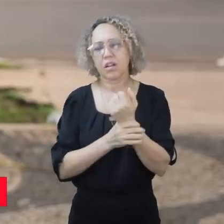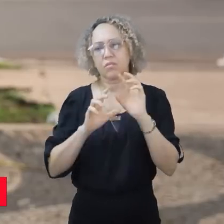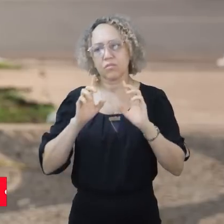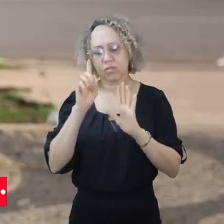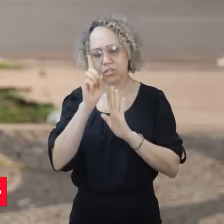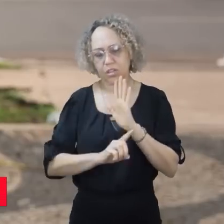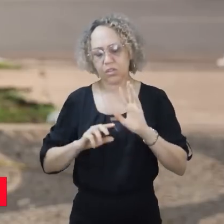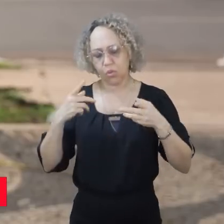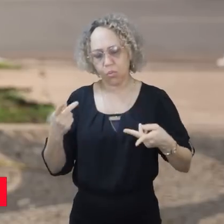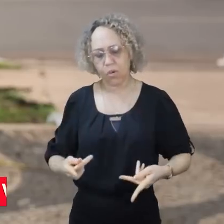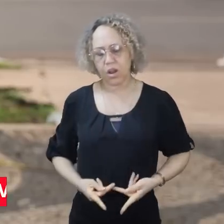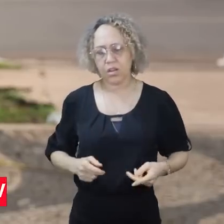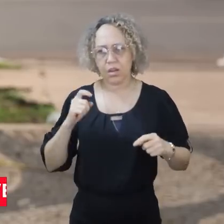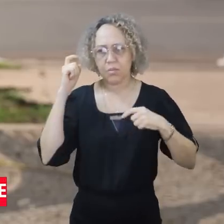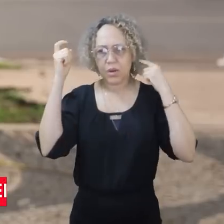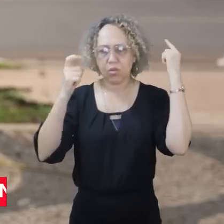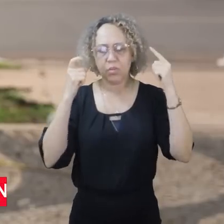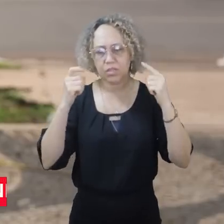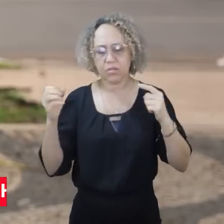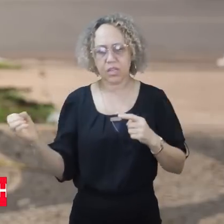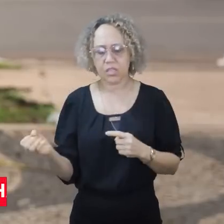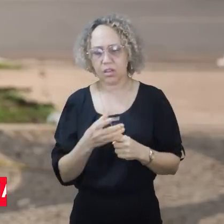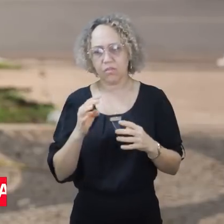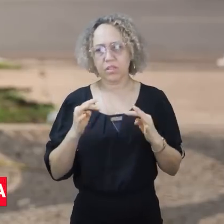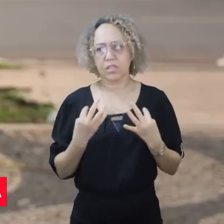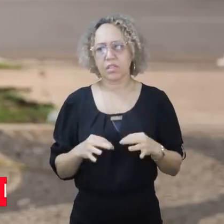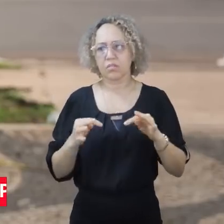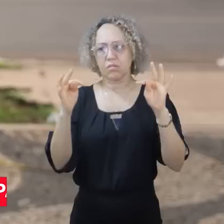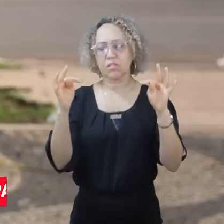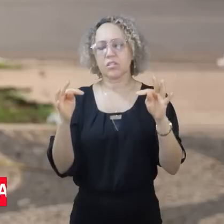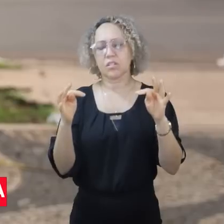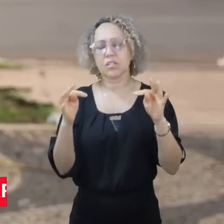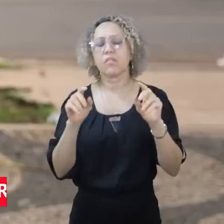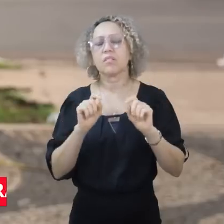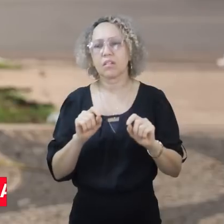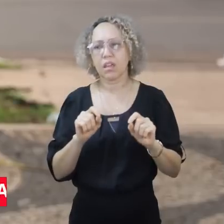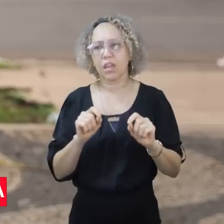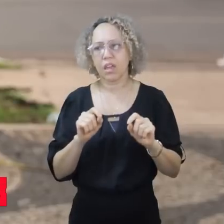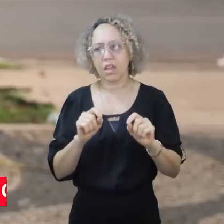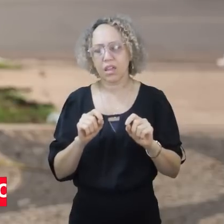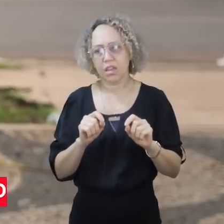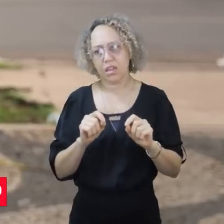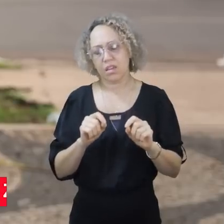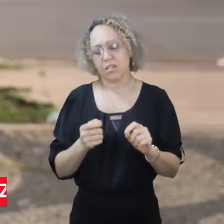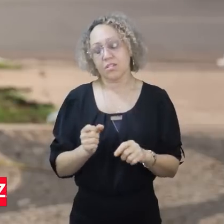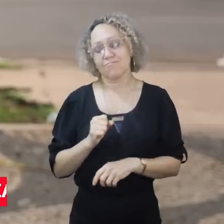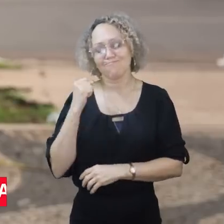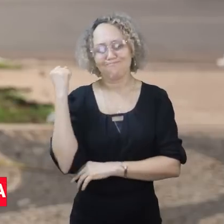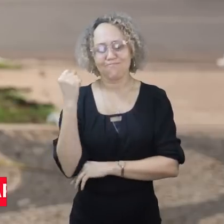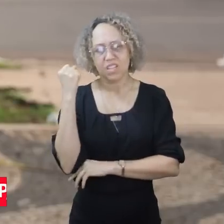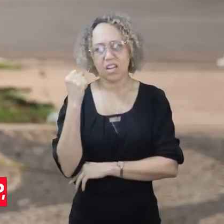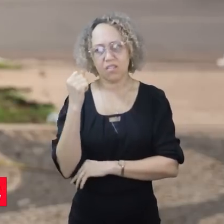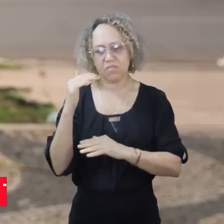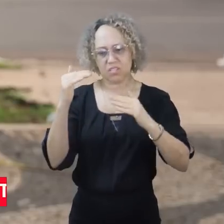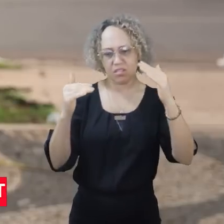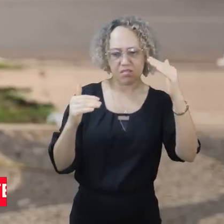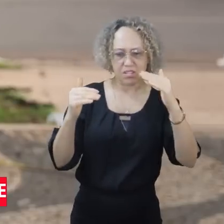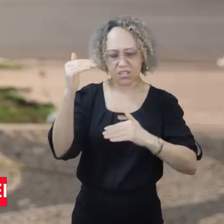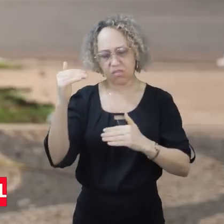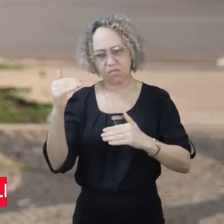humanos. A preocupação é que essas novas tecnologias reproduzam ou até agravem desigualdades estruturais